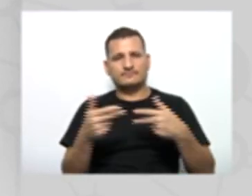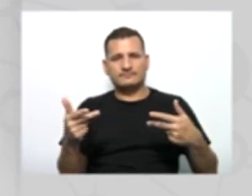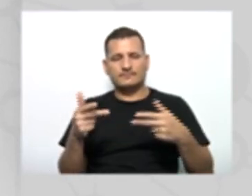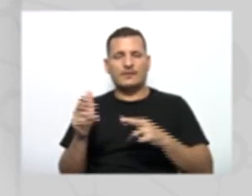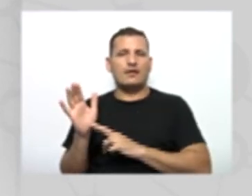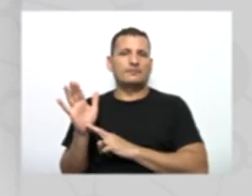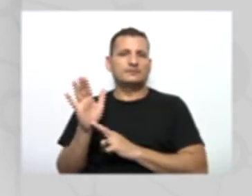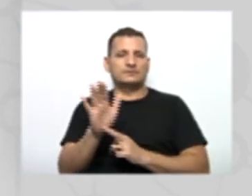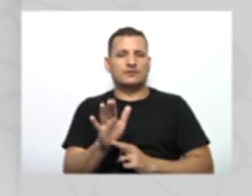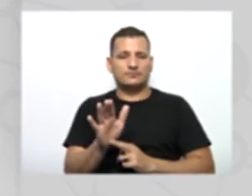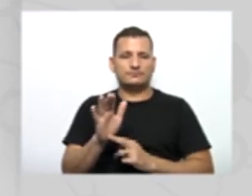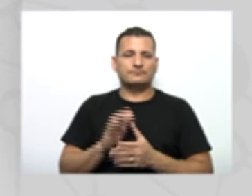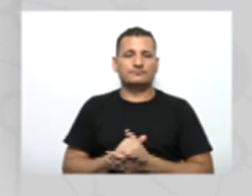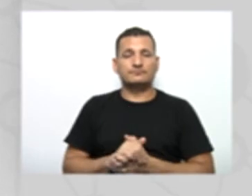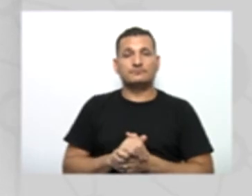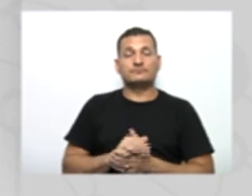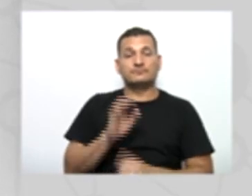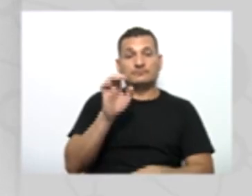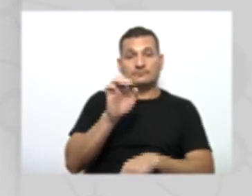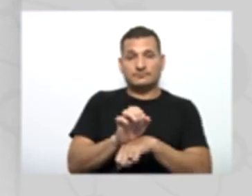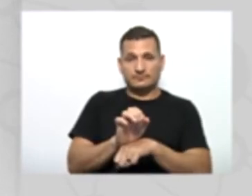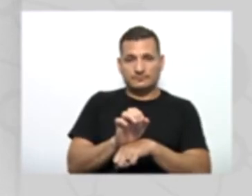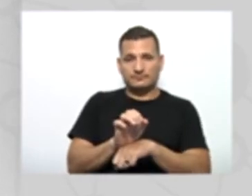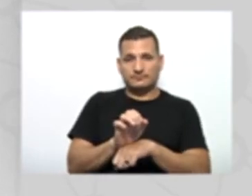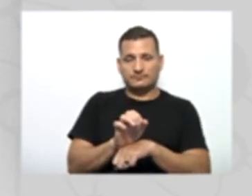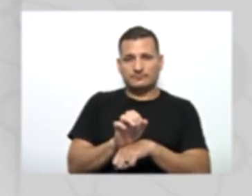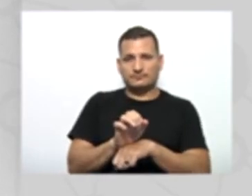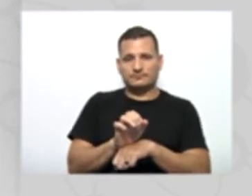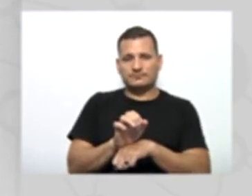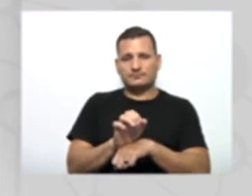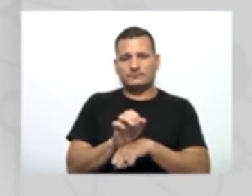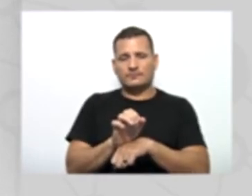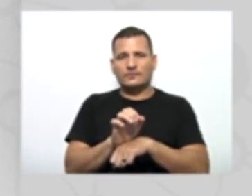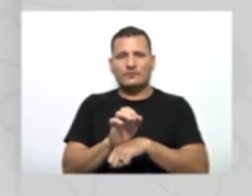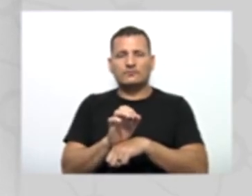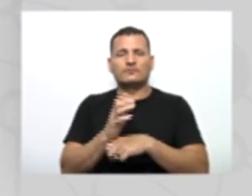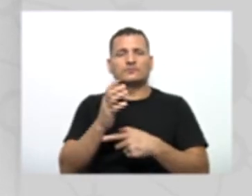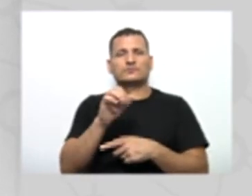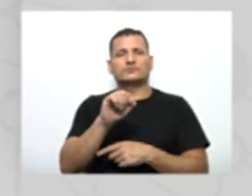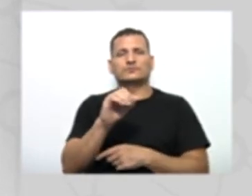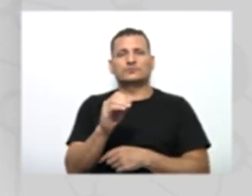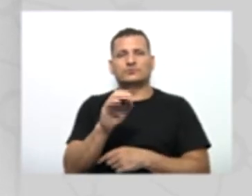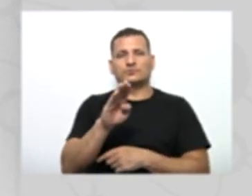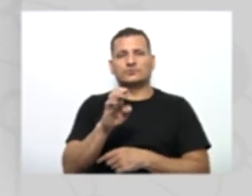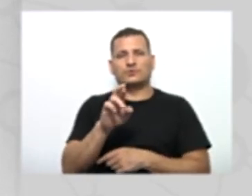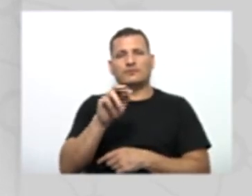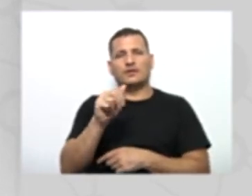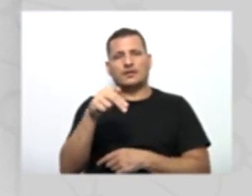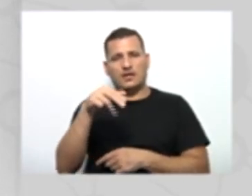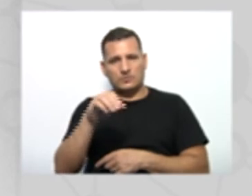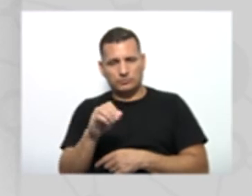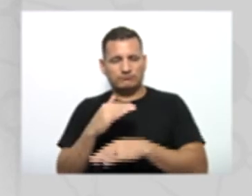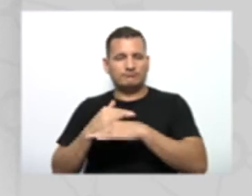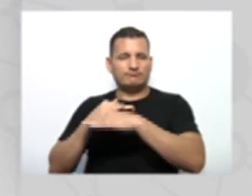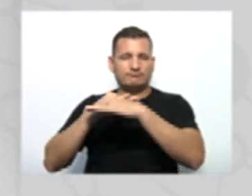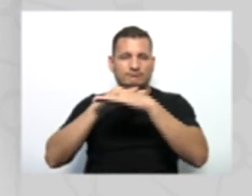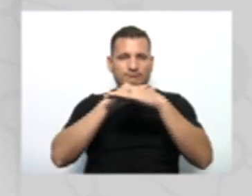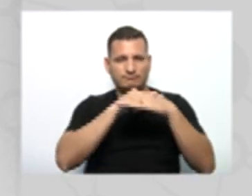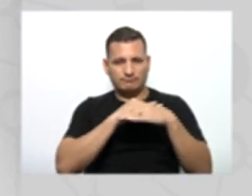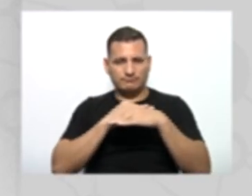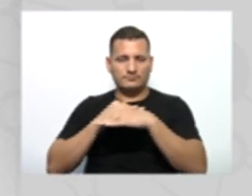os problemas da cidade que vocês moram, mas muitos não encontram o espaço ideal ou